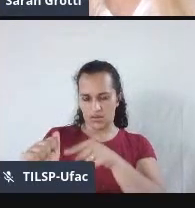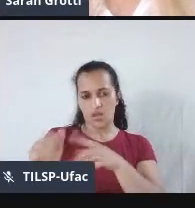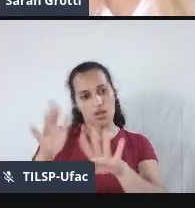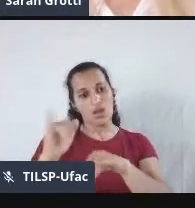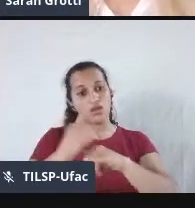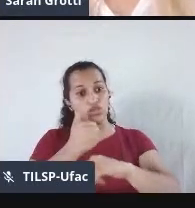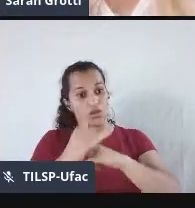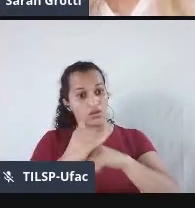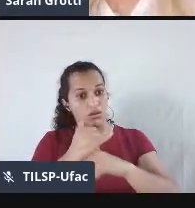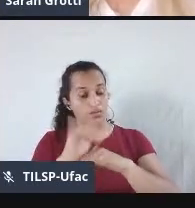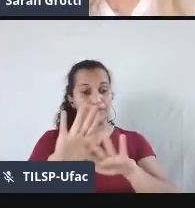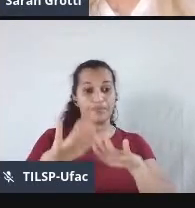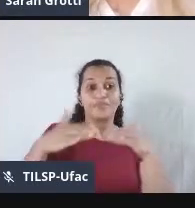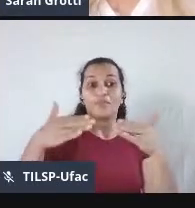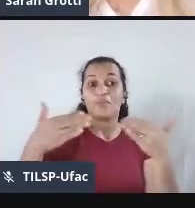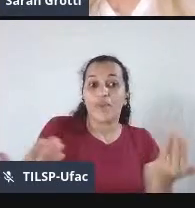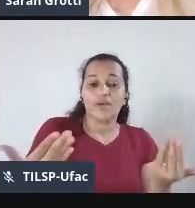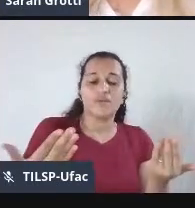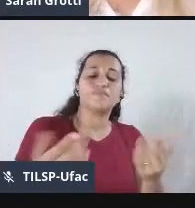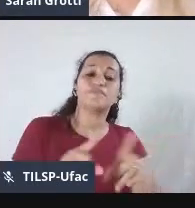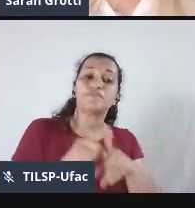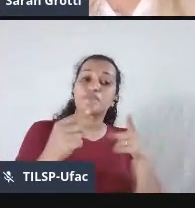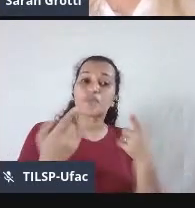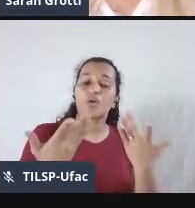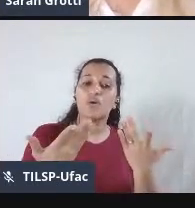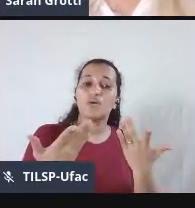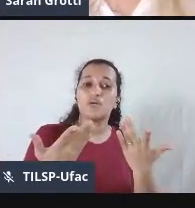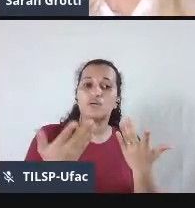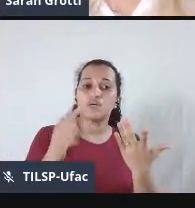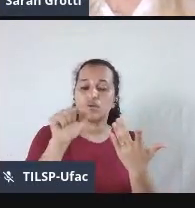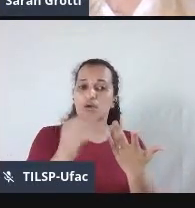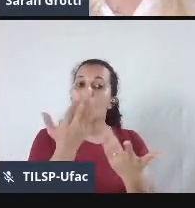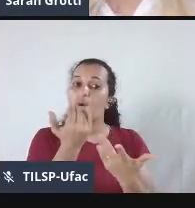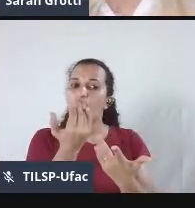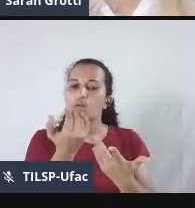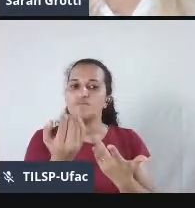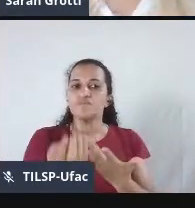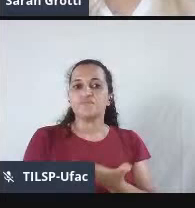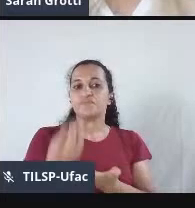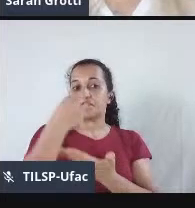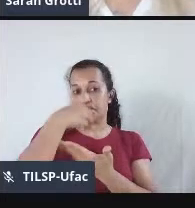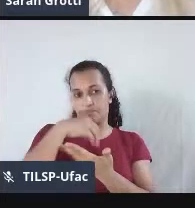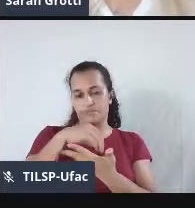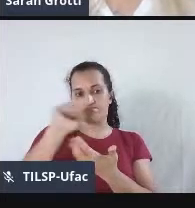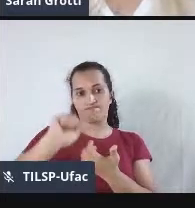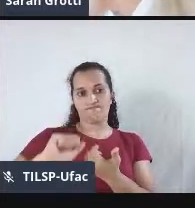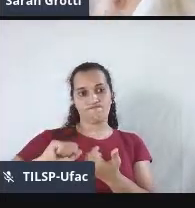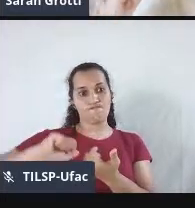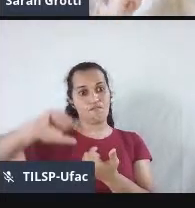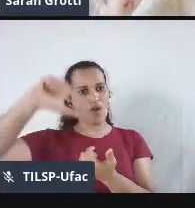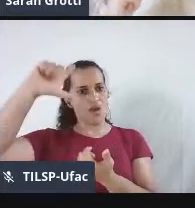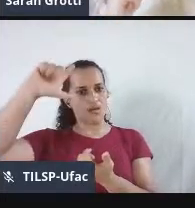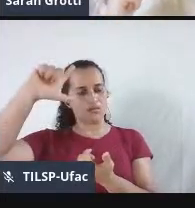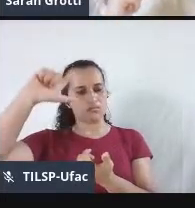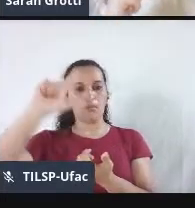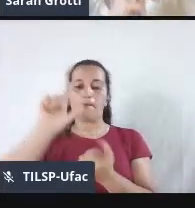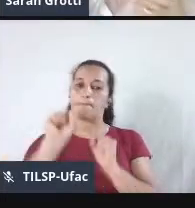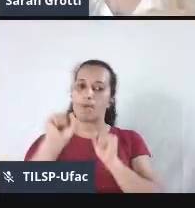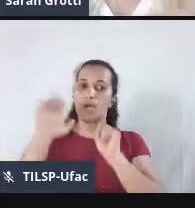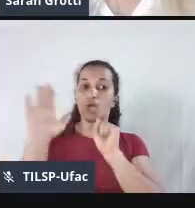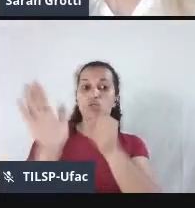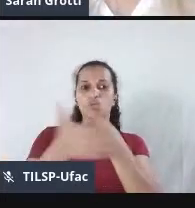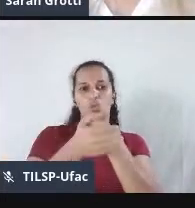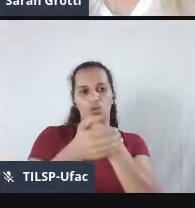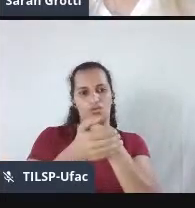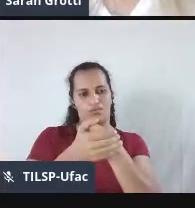estratégia. Só que quando esse teor do ácido fólico for muito alto, às vezes ele pode mascarar a deficiência de